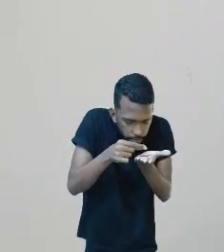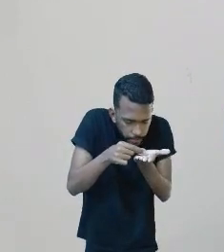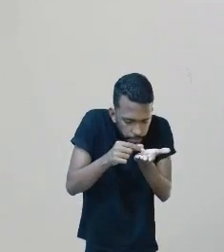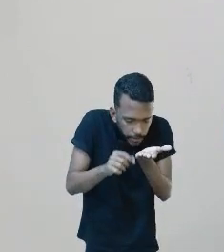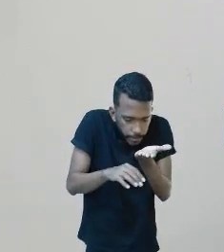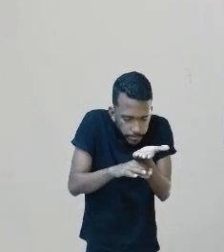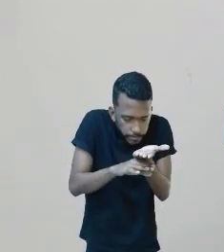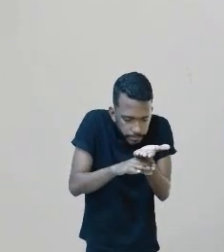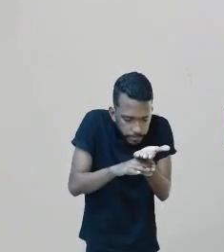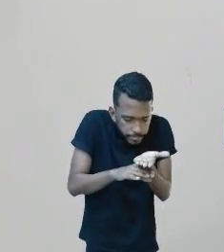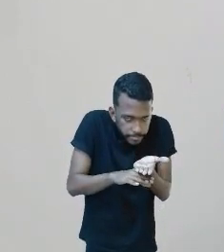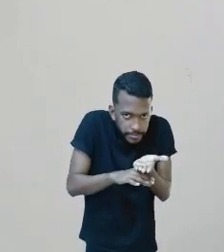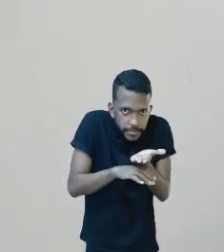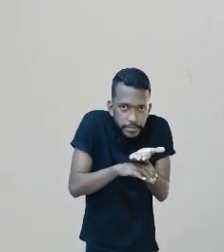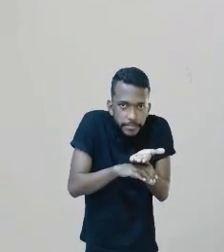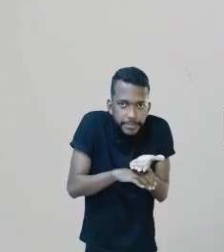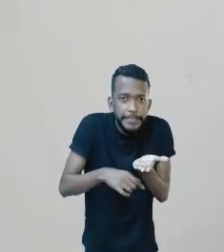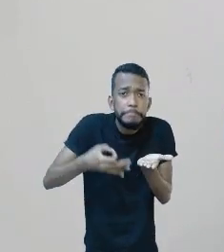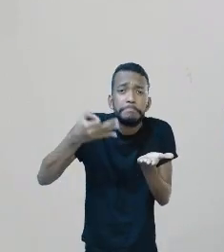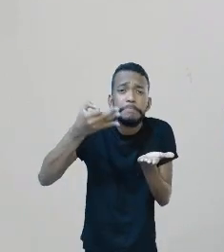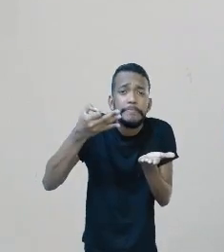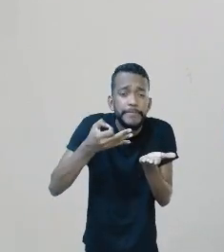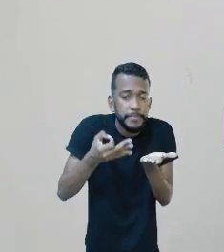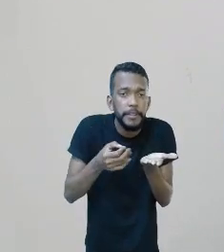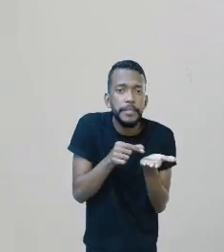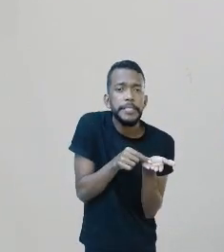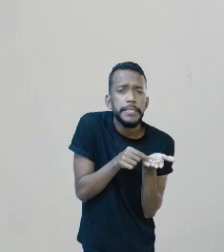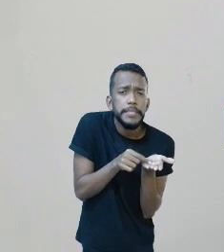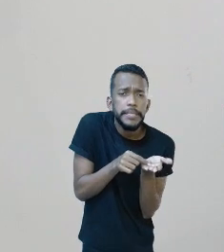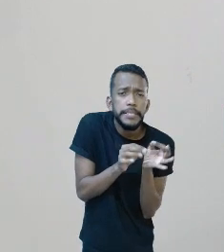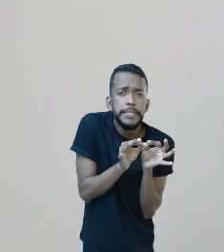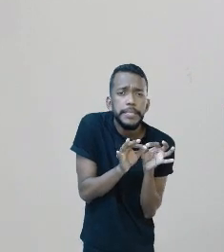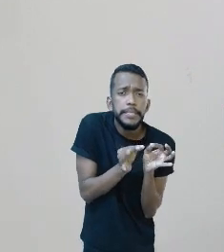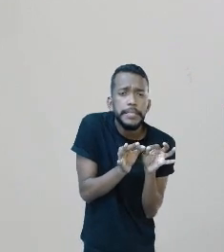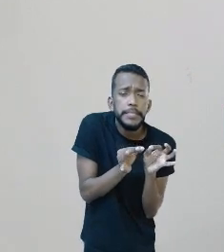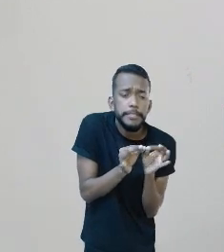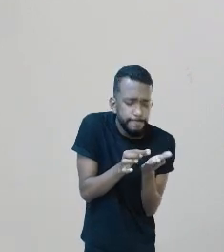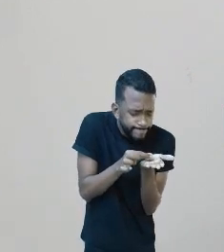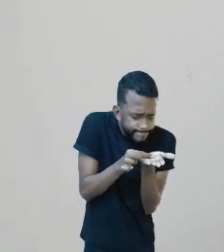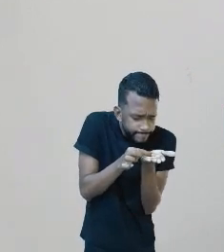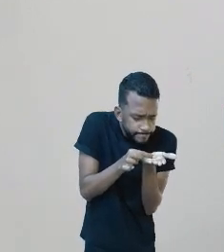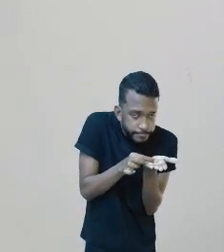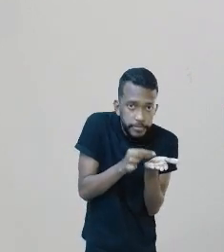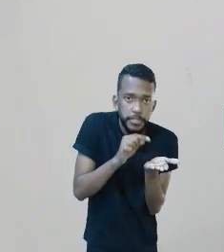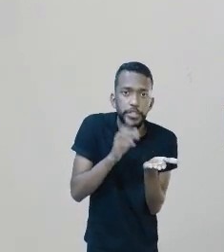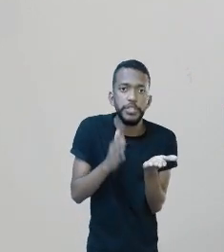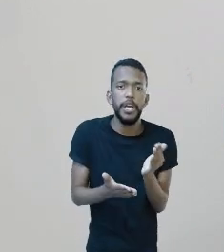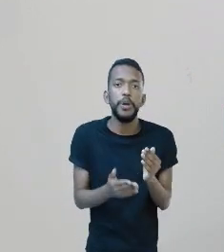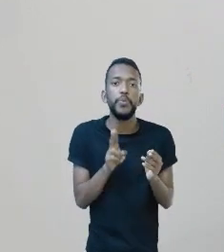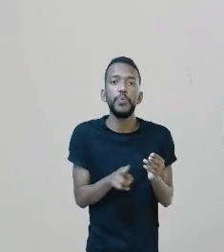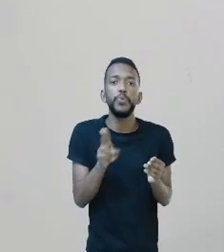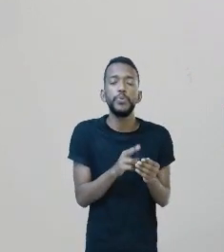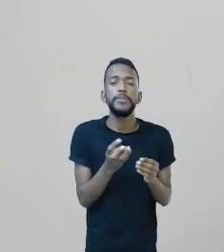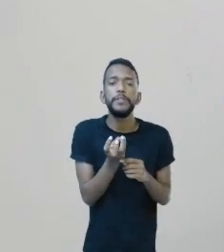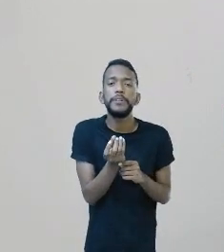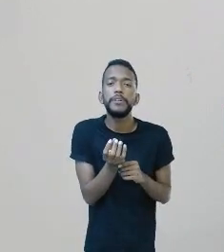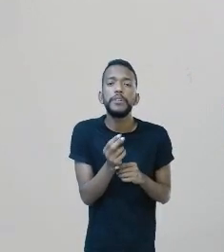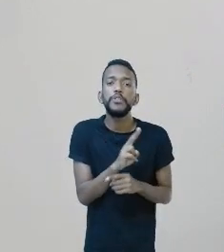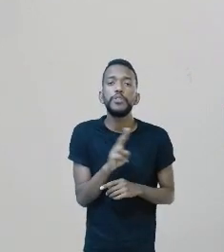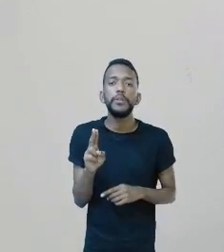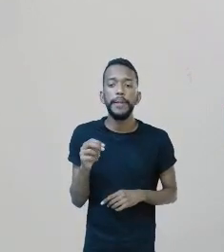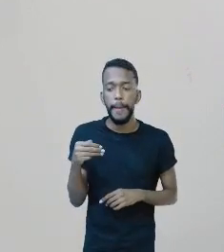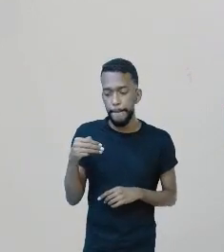uma balança de precisão. Uma balança menor, que normalmente ela utiliza como unidade de medida